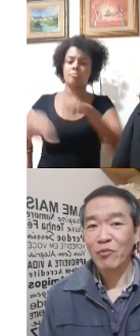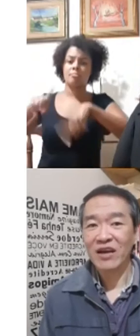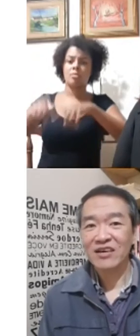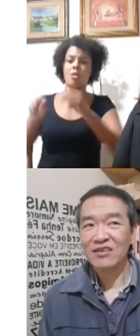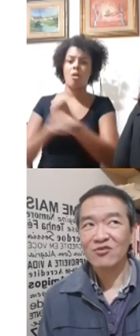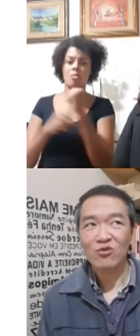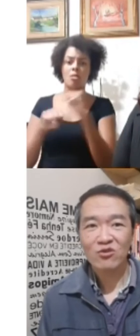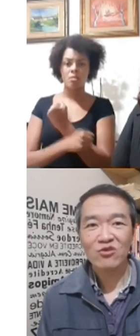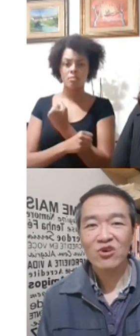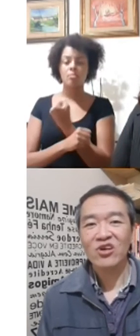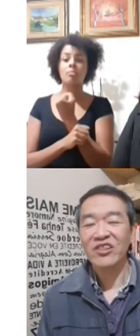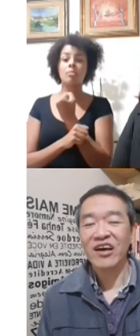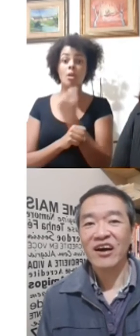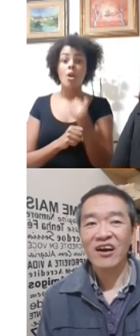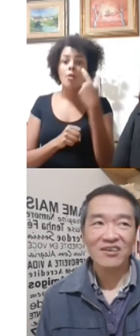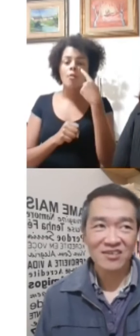tinha a propaganda